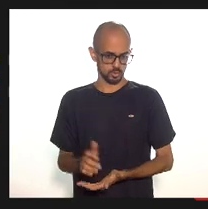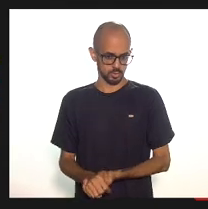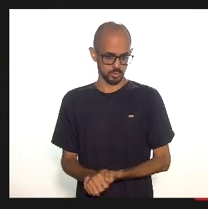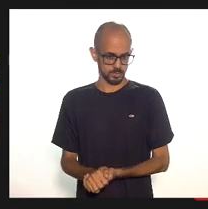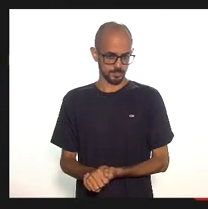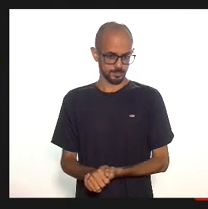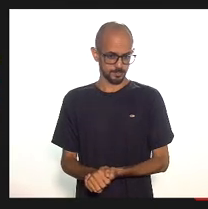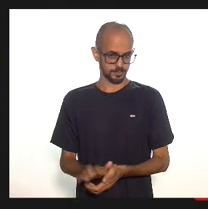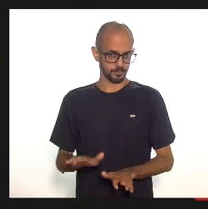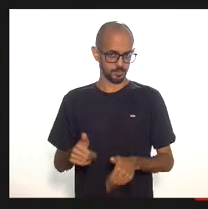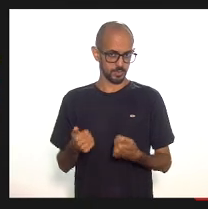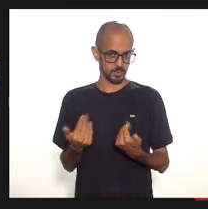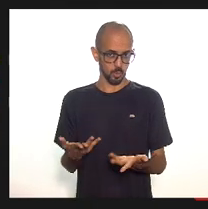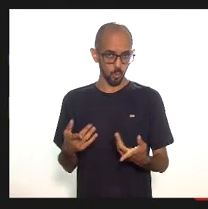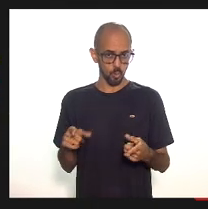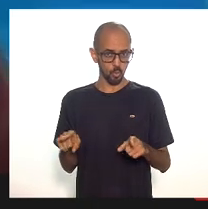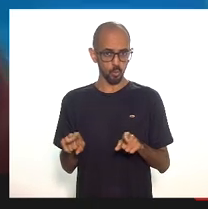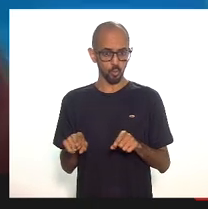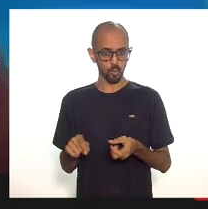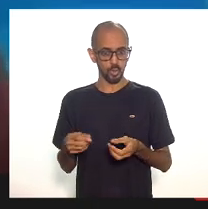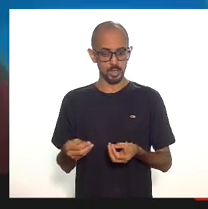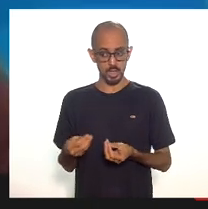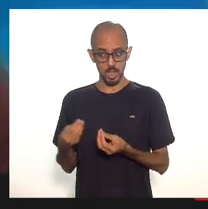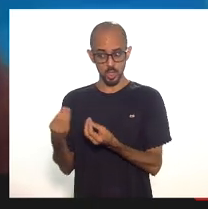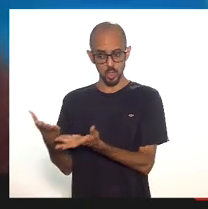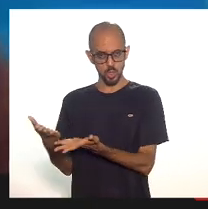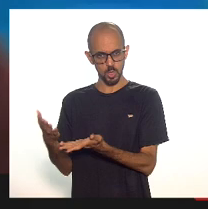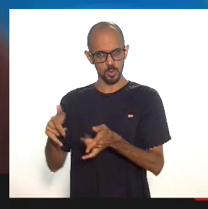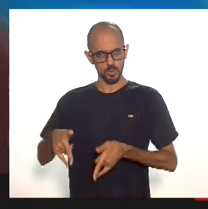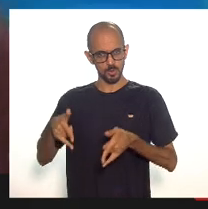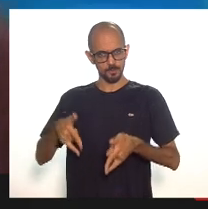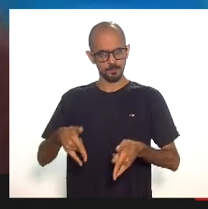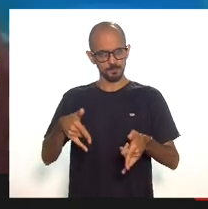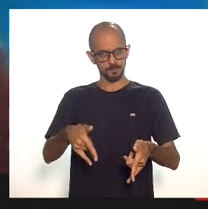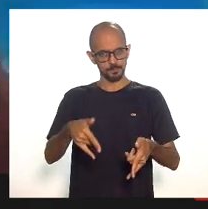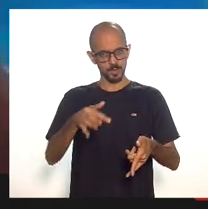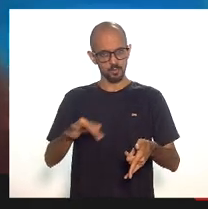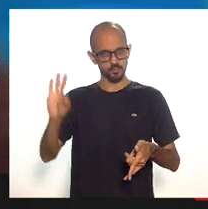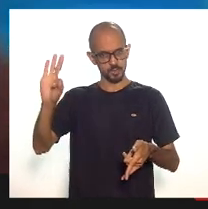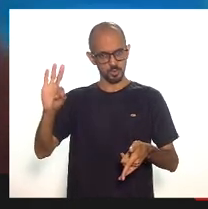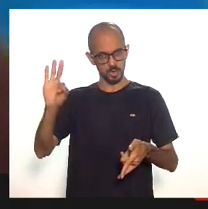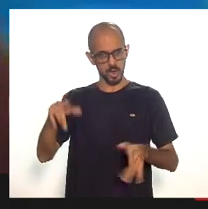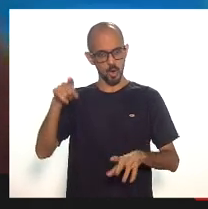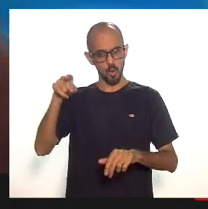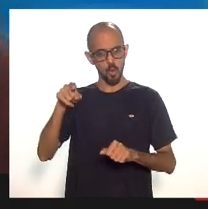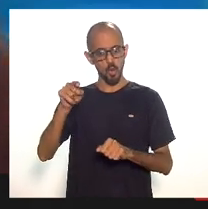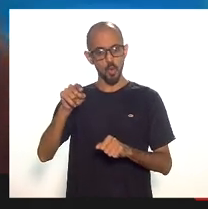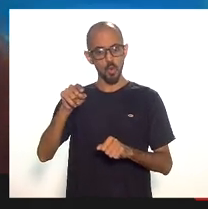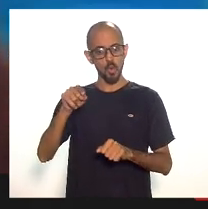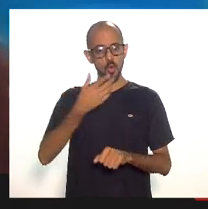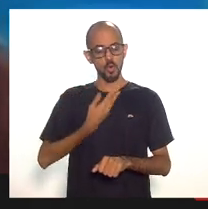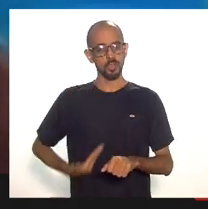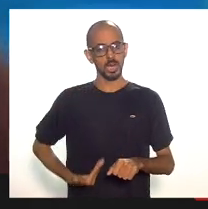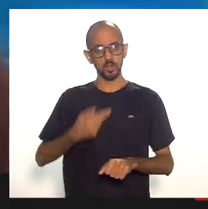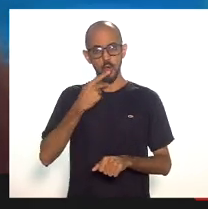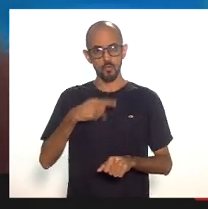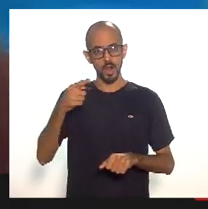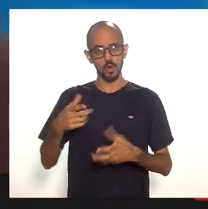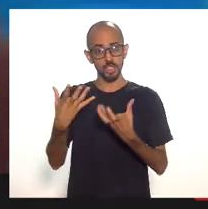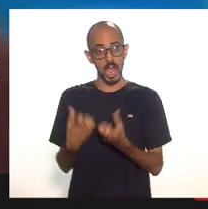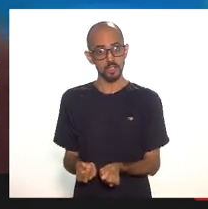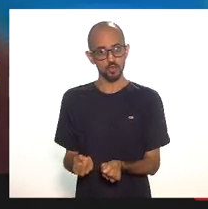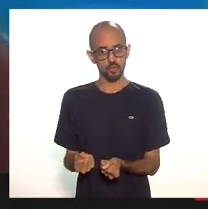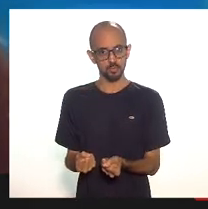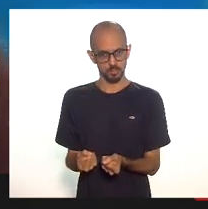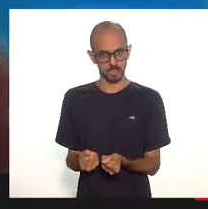Nessa história da passagem dos leitos federais, o governador falou em estadualização. Eu queria a sua opinião. O senhor acha que deveriam